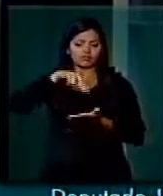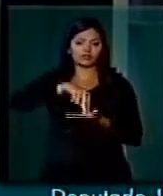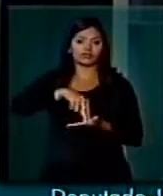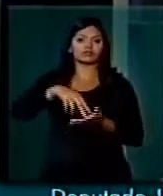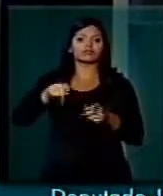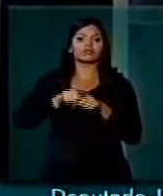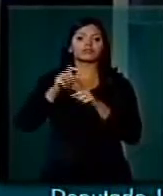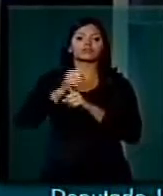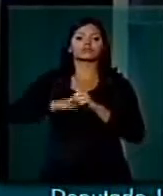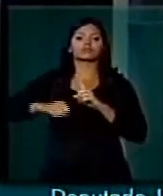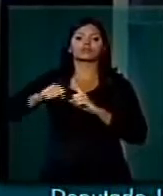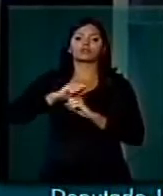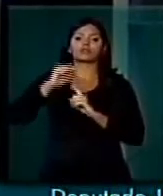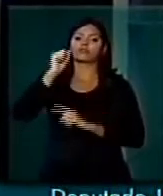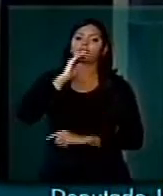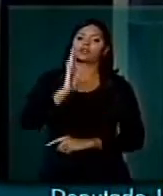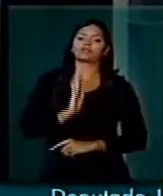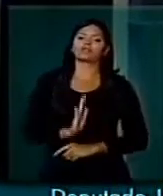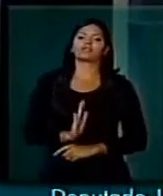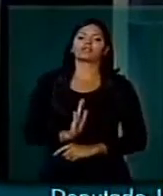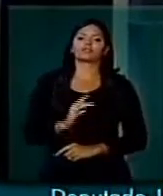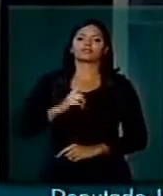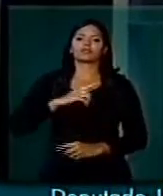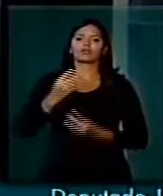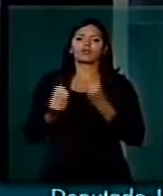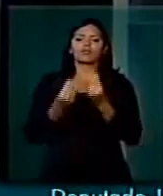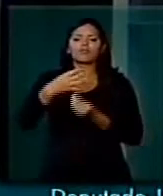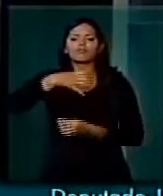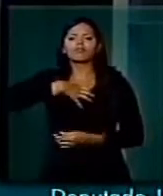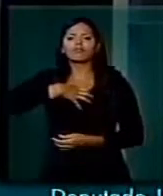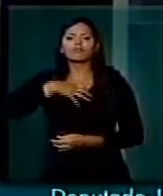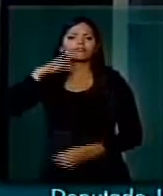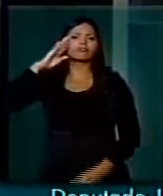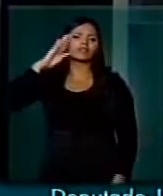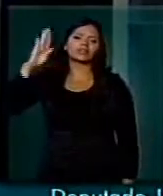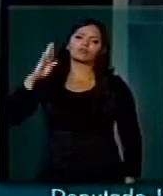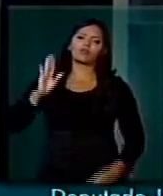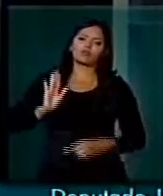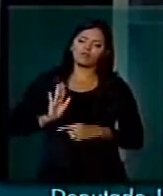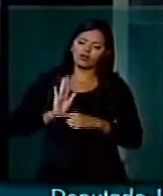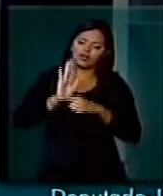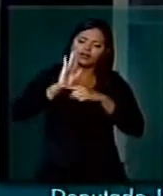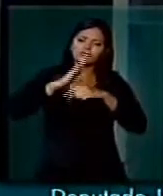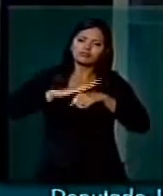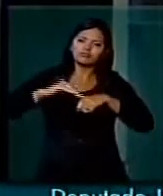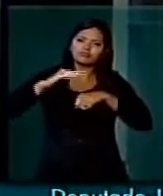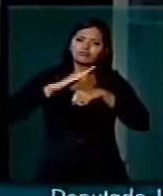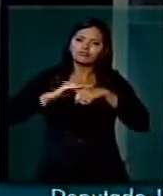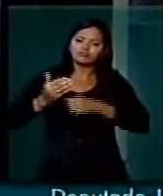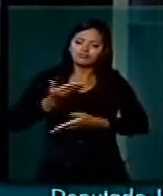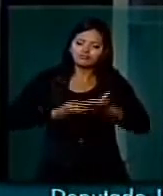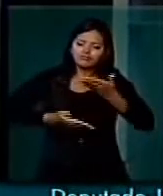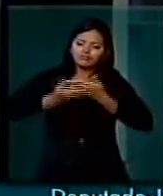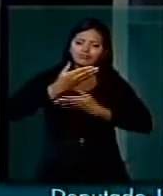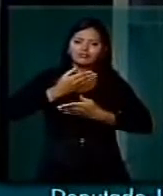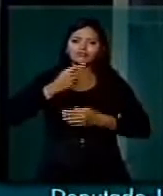a sociedade brasileira, que tem como a sua característica principal a solidariedade, a